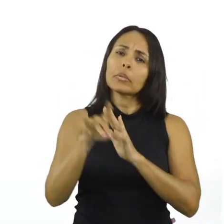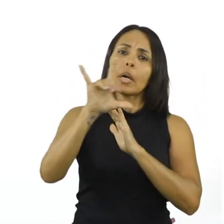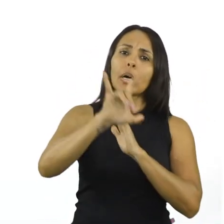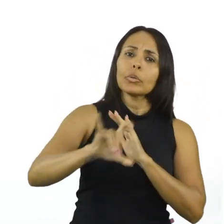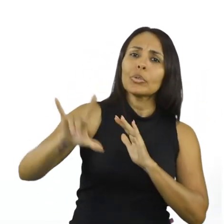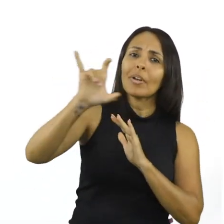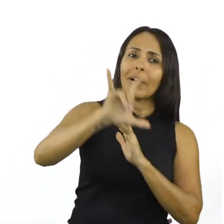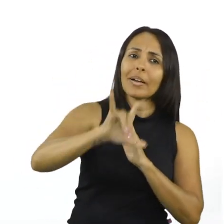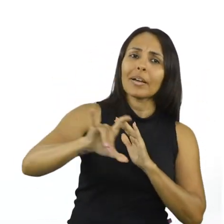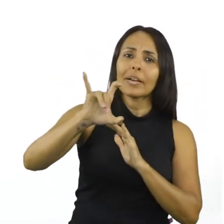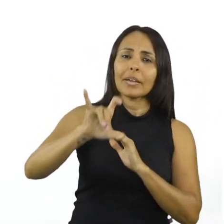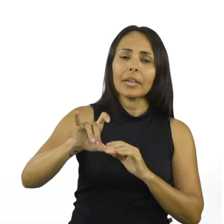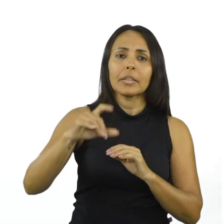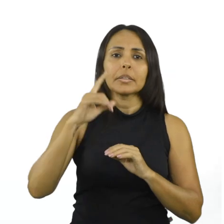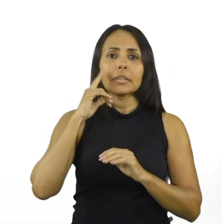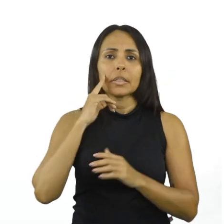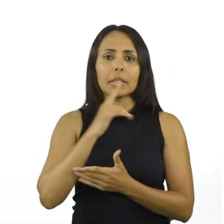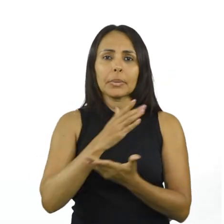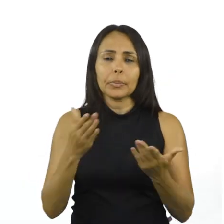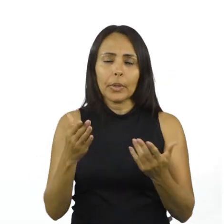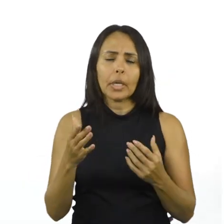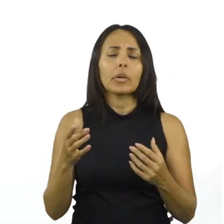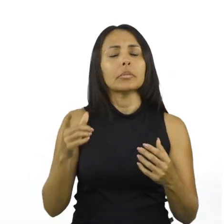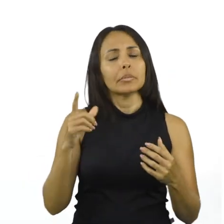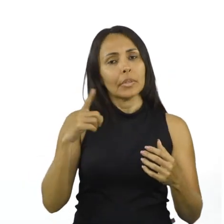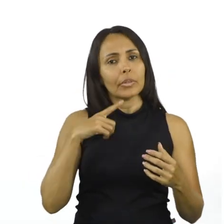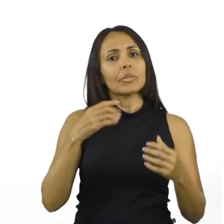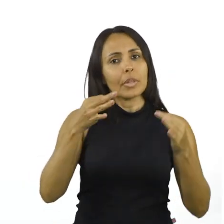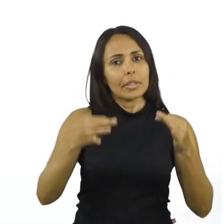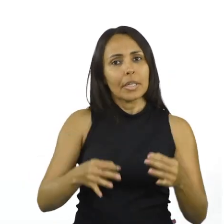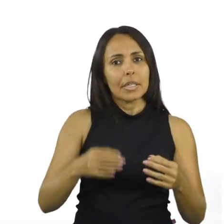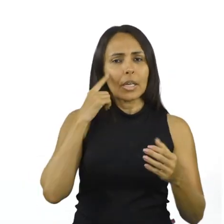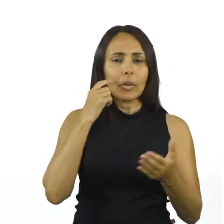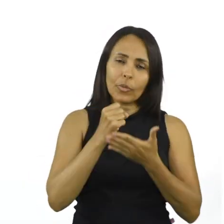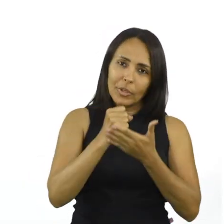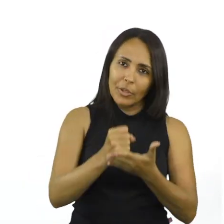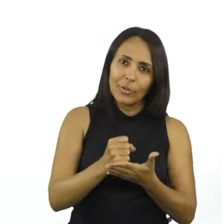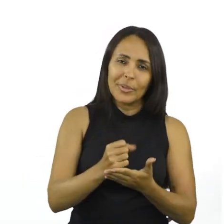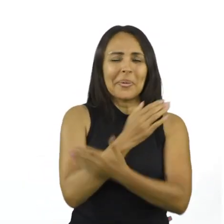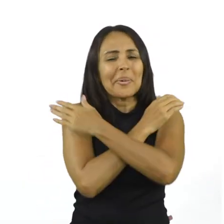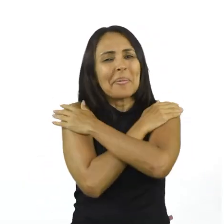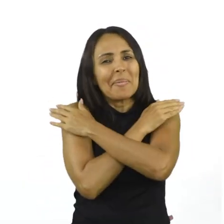Instagram, Paulo Vieira Hipnose, que eu tenho certeza que eu vou poder te